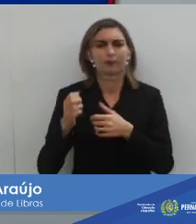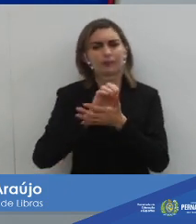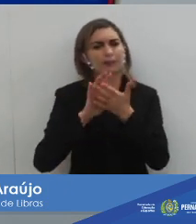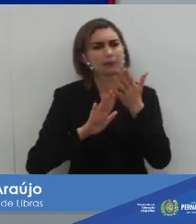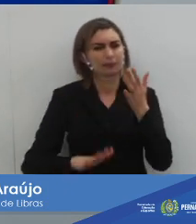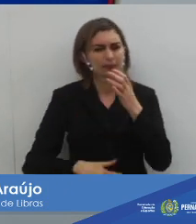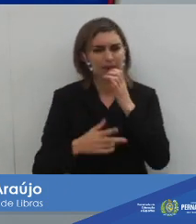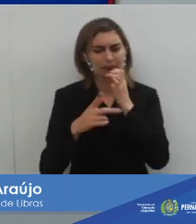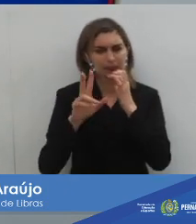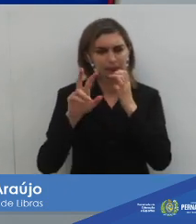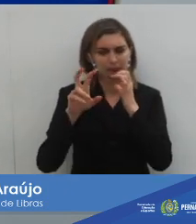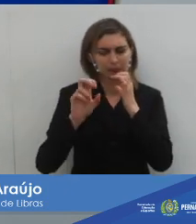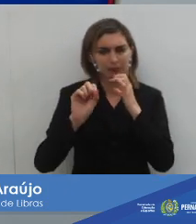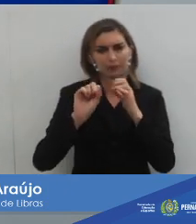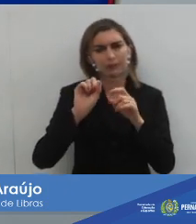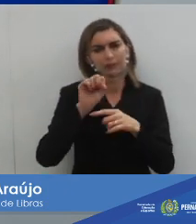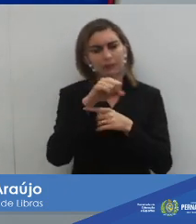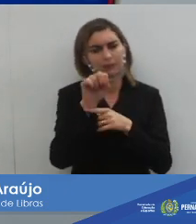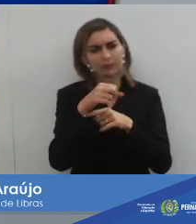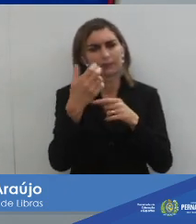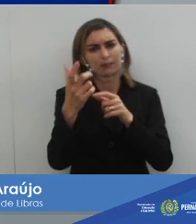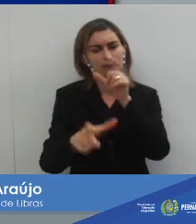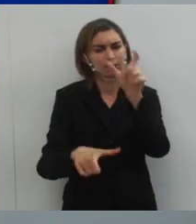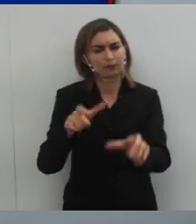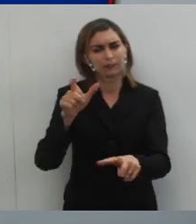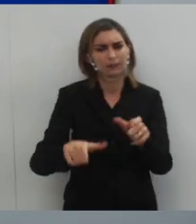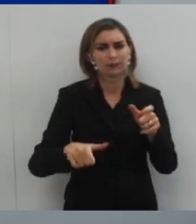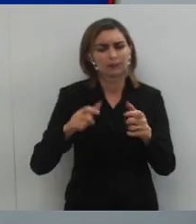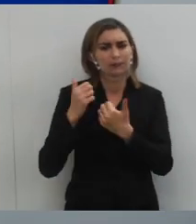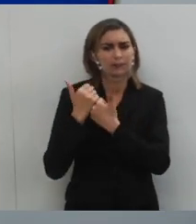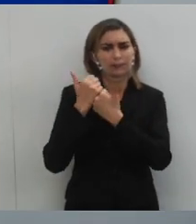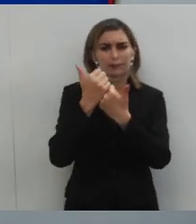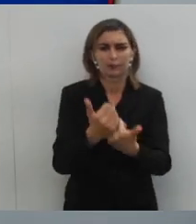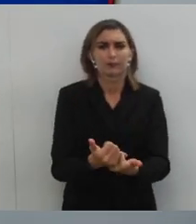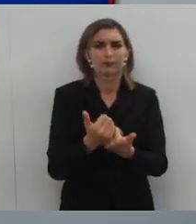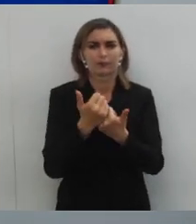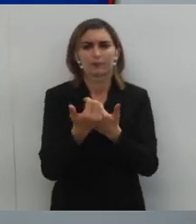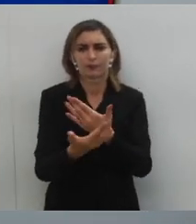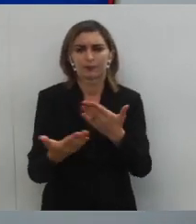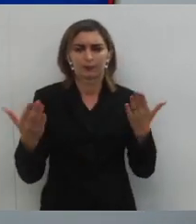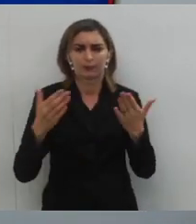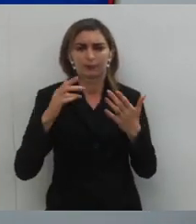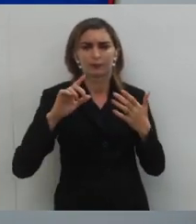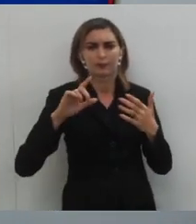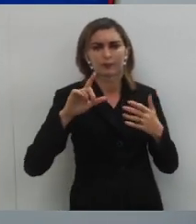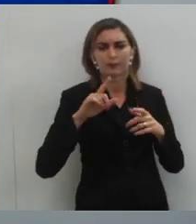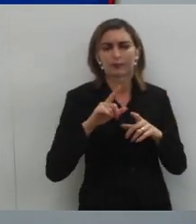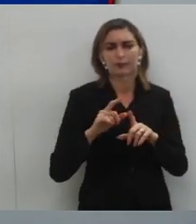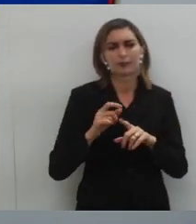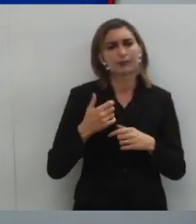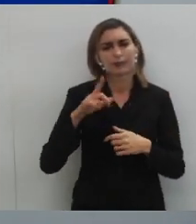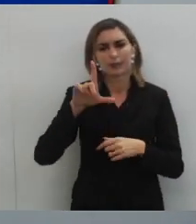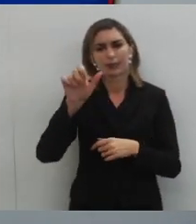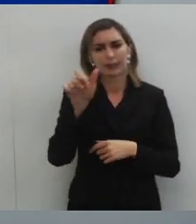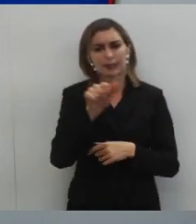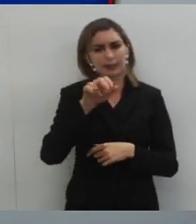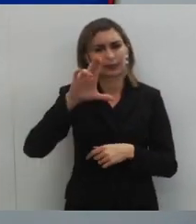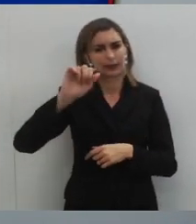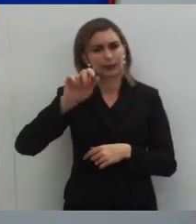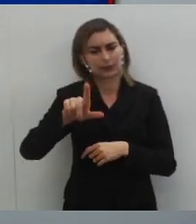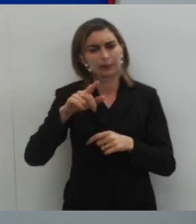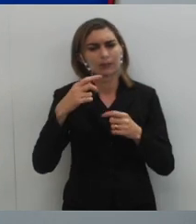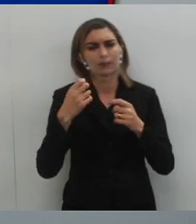sobre o sujeito, né? As formas de representação lexical do sujeito. Esta